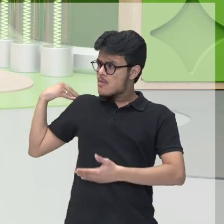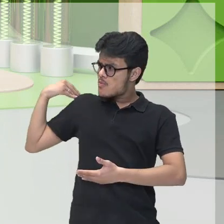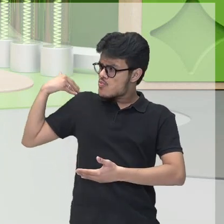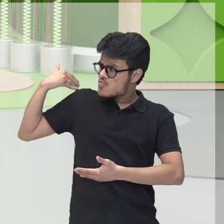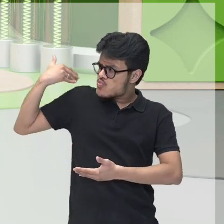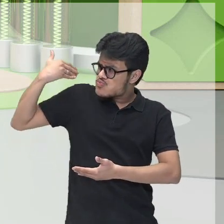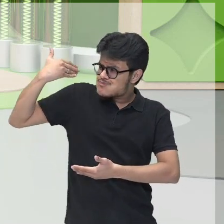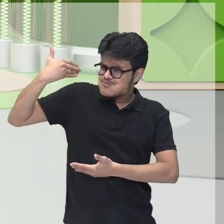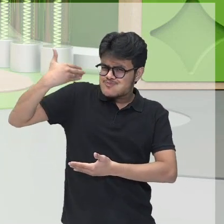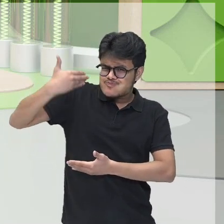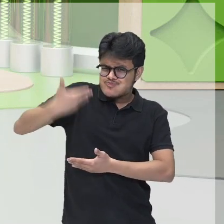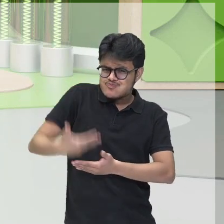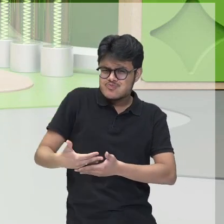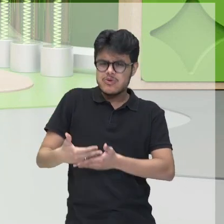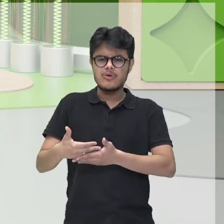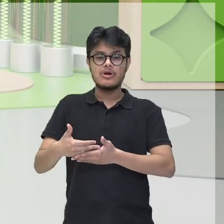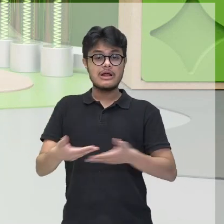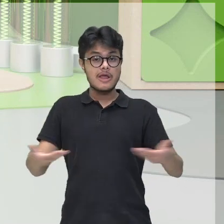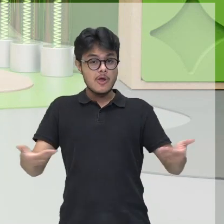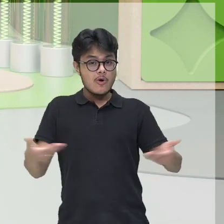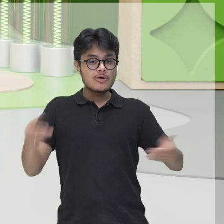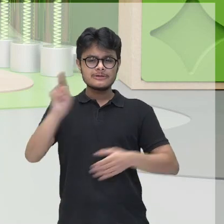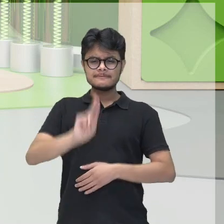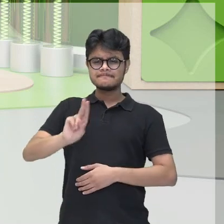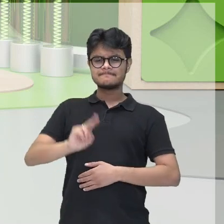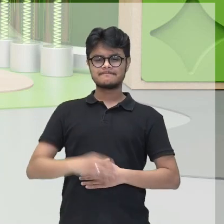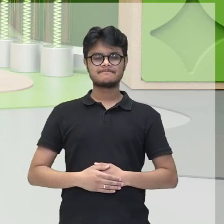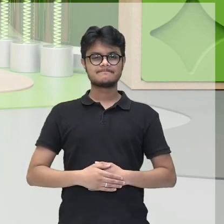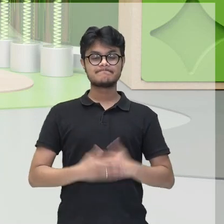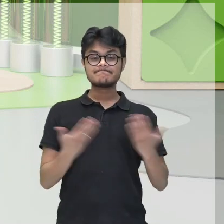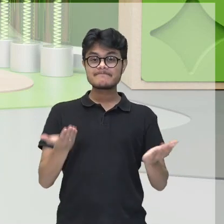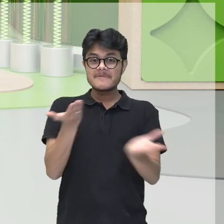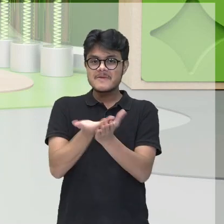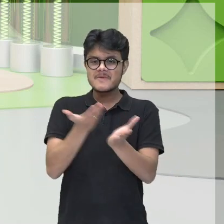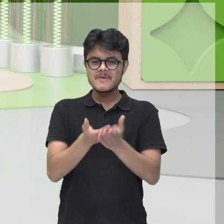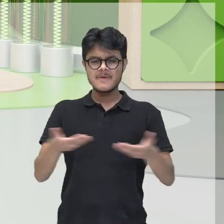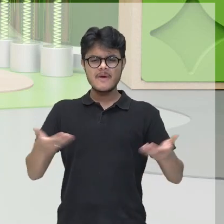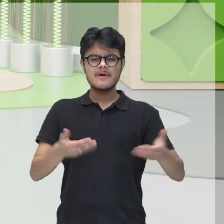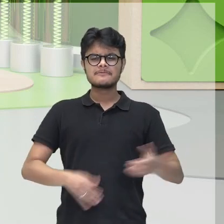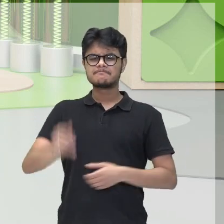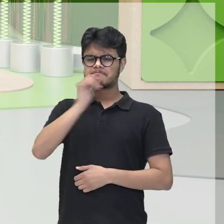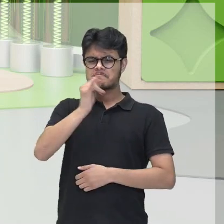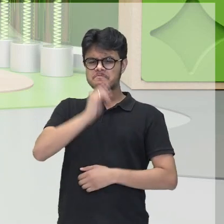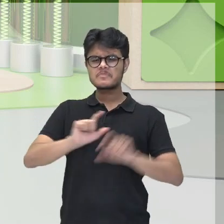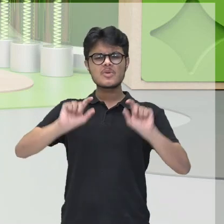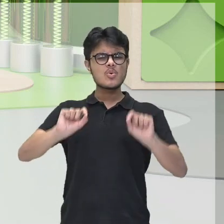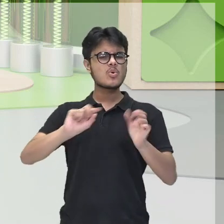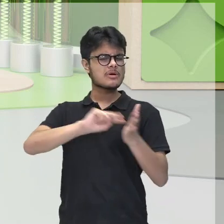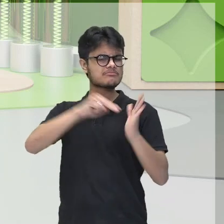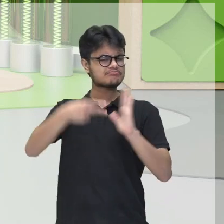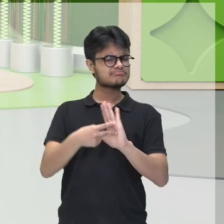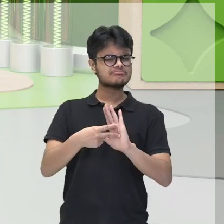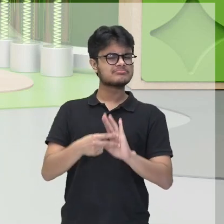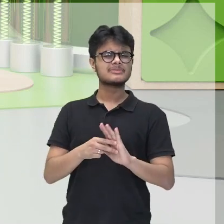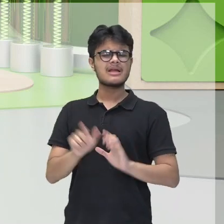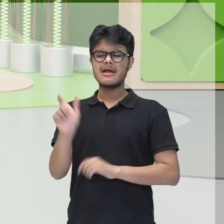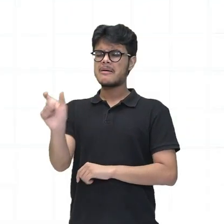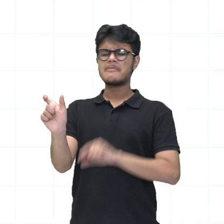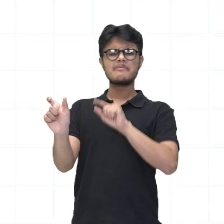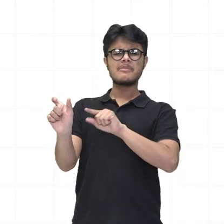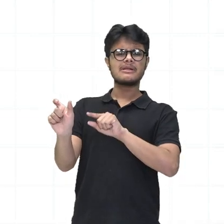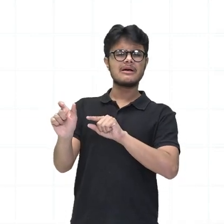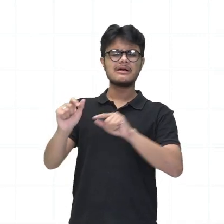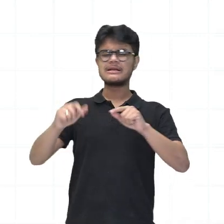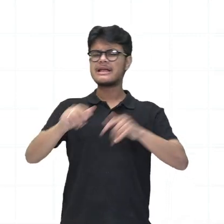anos para se formar e é isso que a gente vai ver. Bom, primeiramente vamos ver aí o que são esses combustíveis